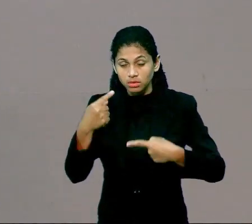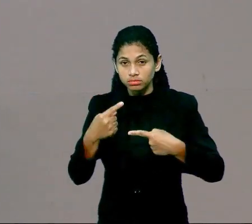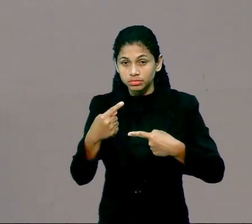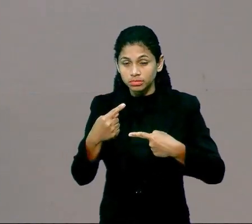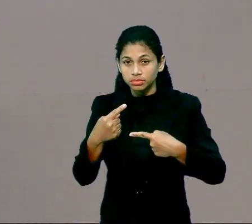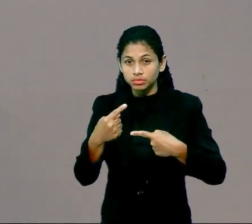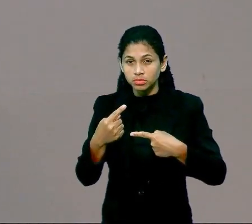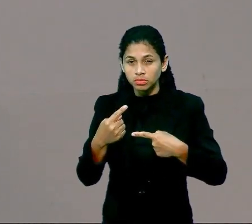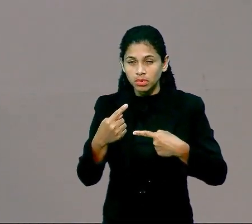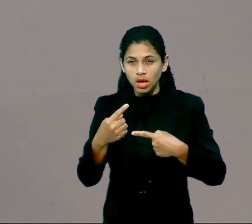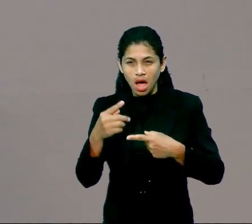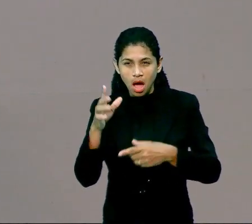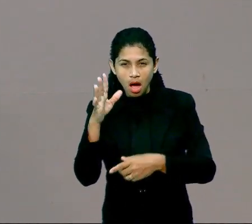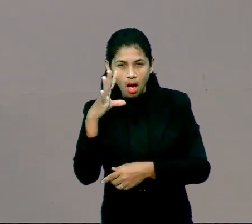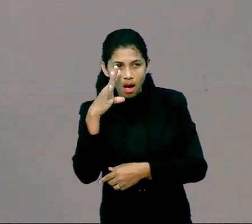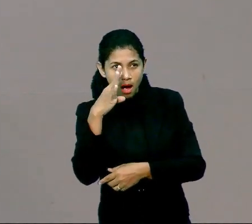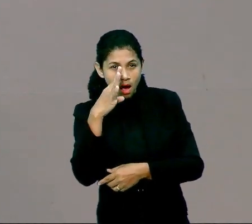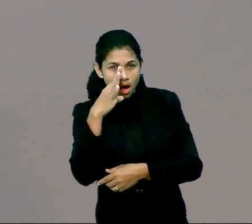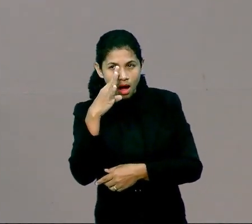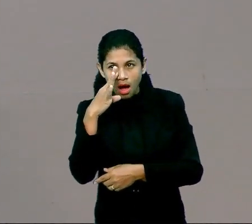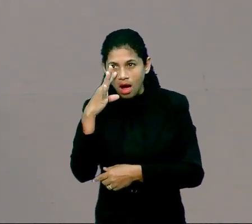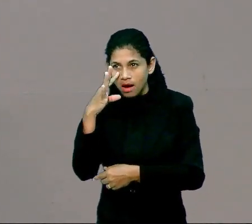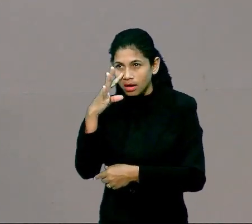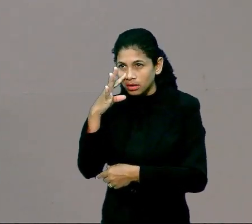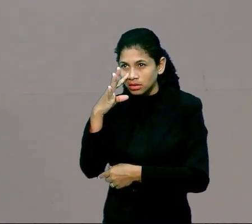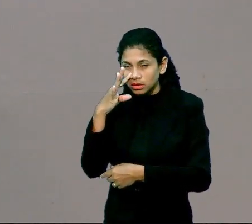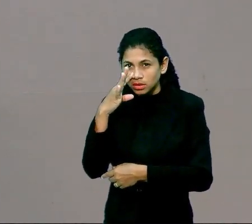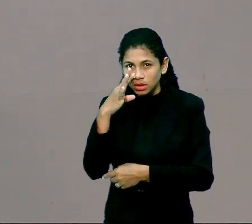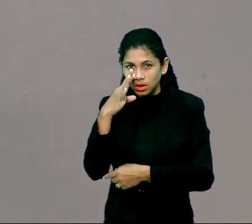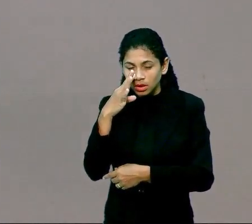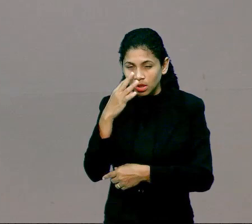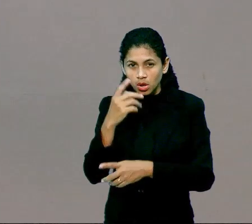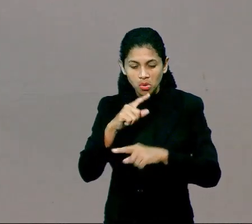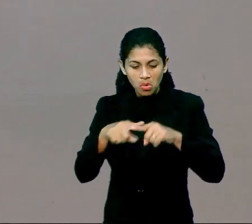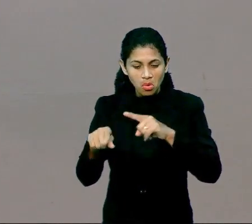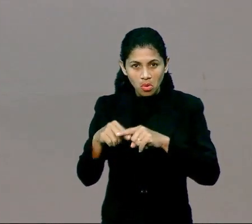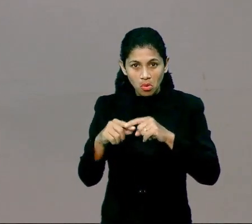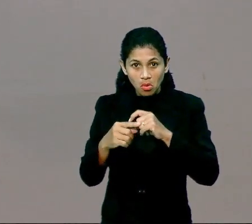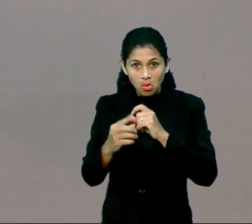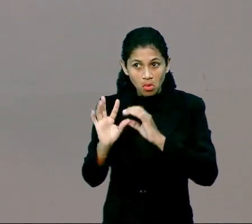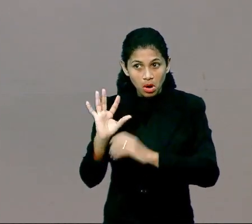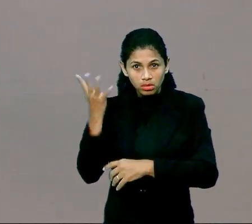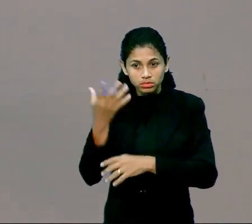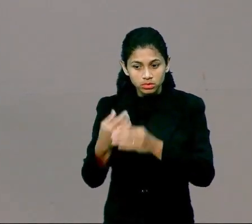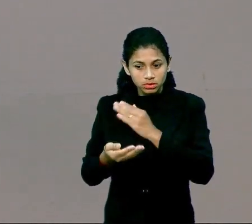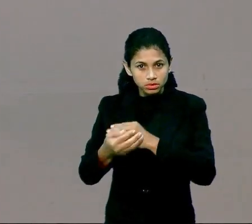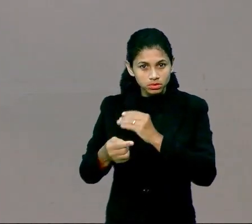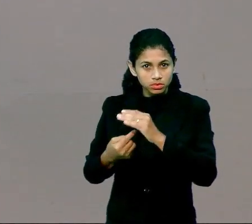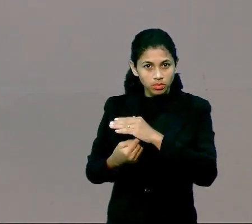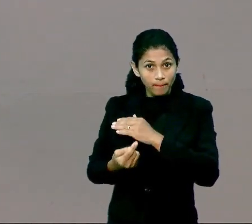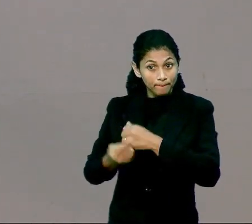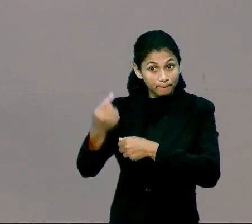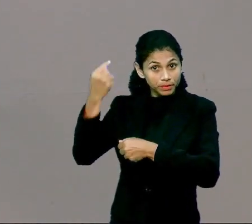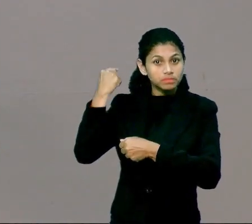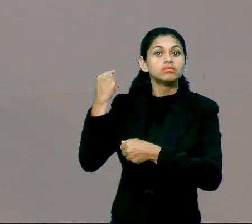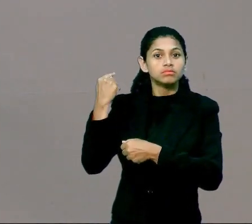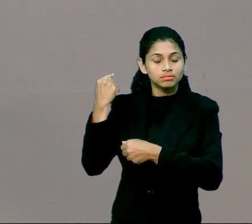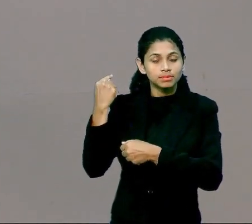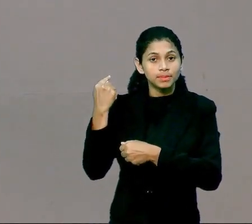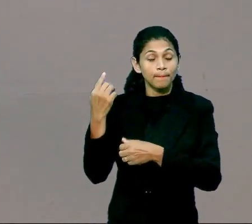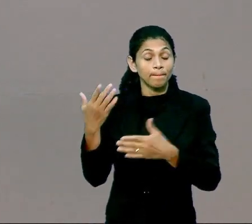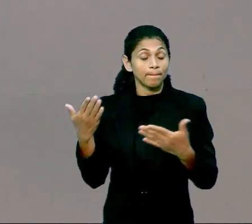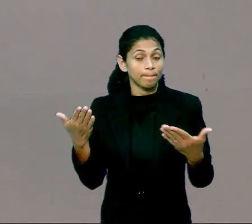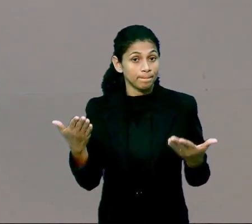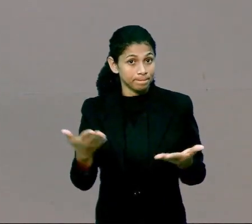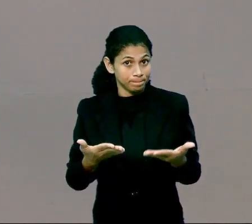de entreter financeiramente, seria vantajoso, tanto para quem joga, que tipo, vai fazer uma ascensão na sua vida, assim como para quem